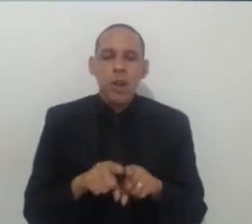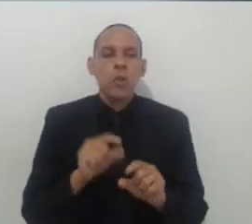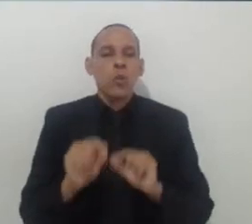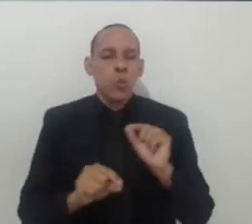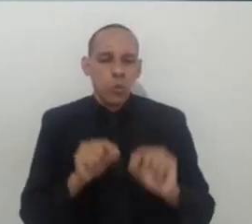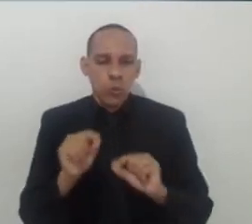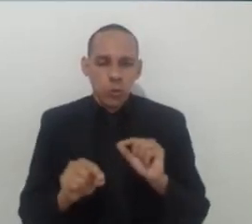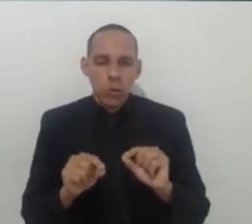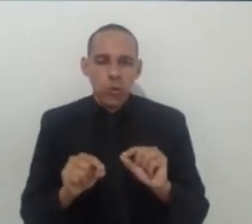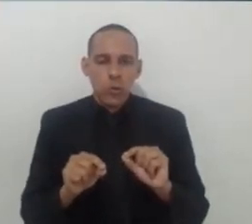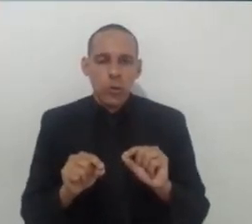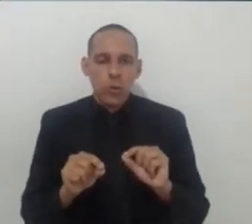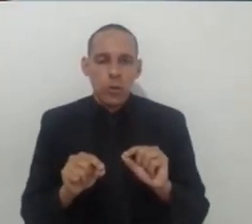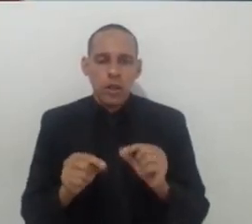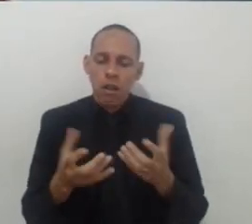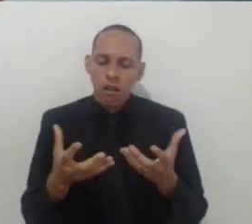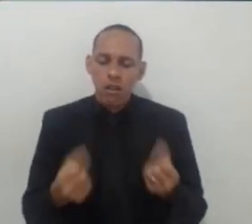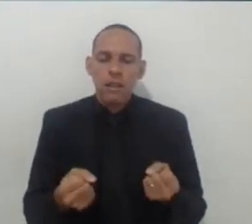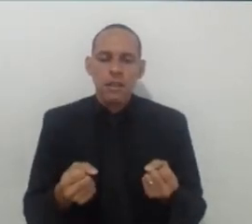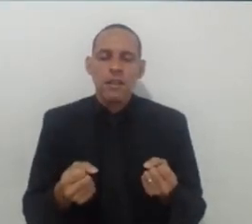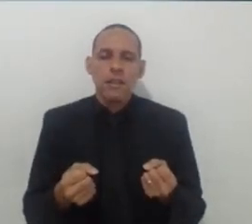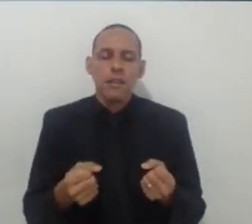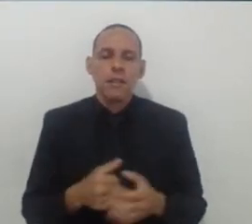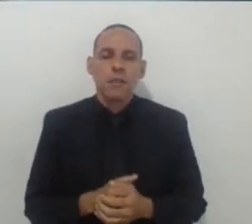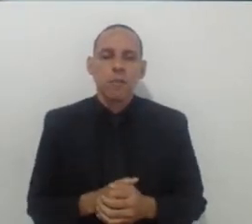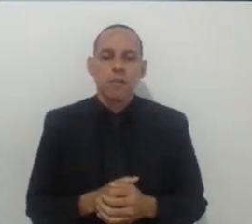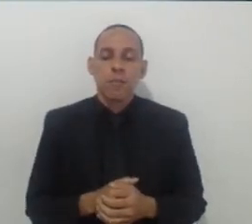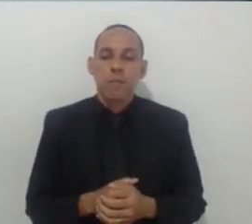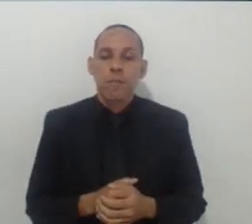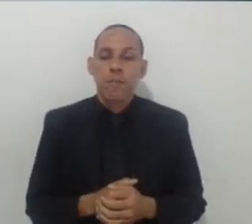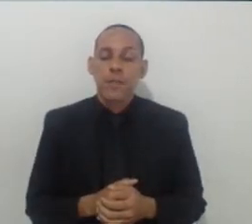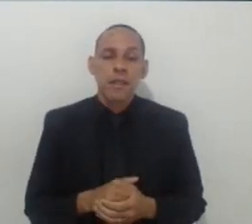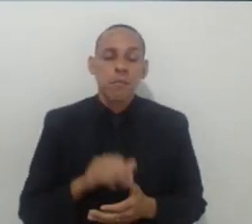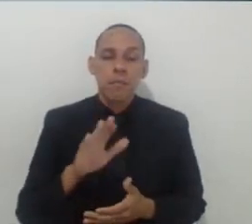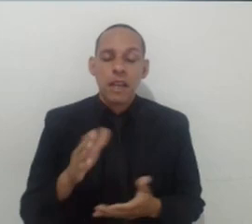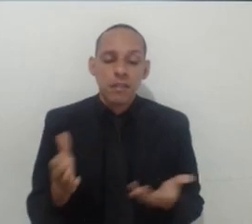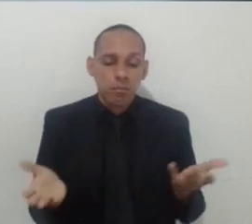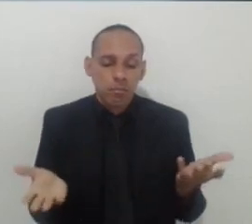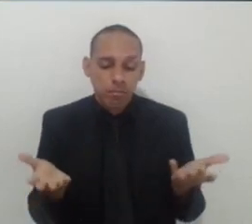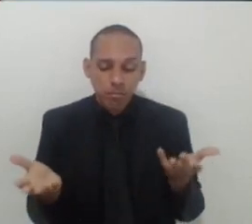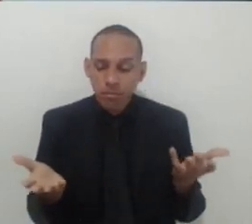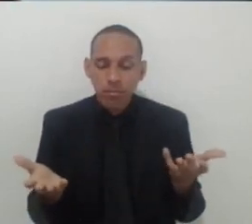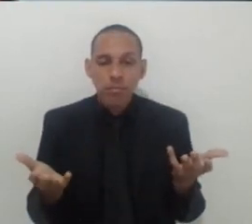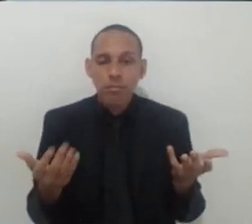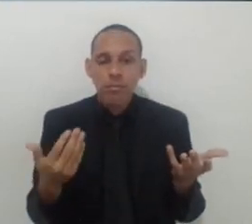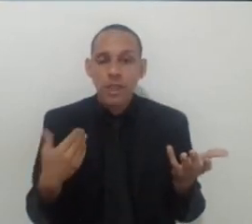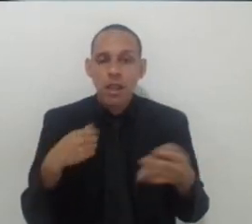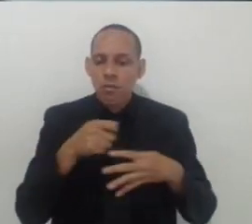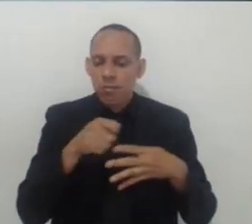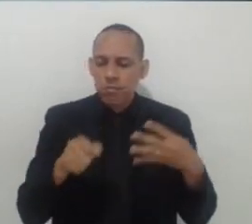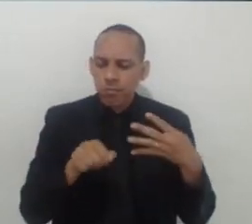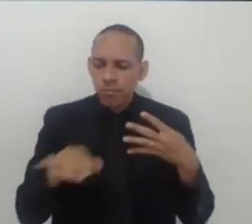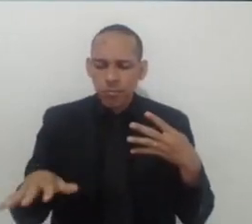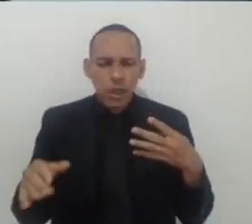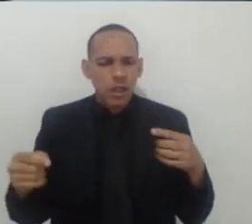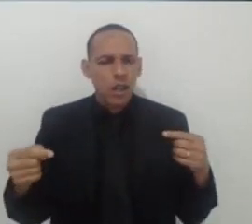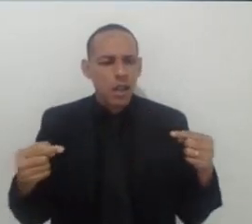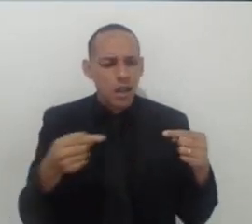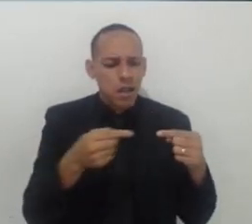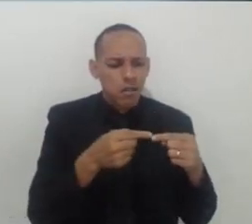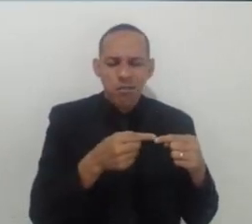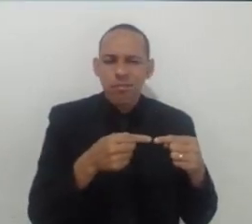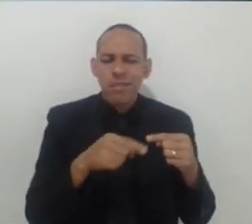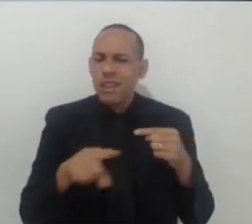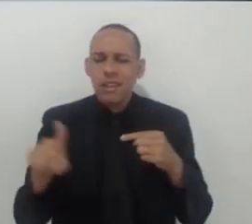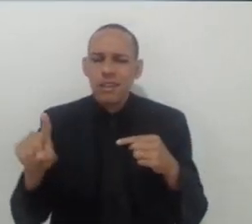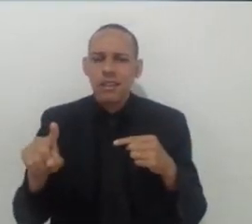pela procedência da pretensão. Mas eu não posso aplicar uma jurisprudência que não corresponde aos fatos discutidos